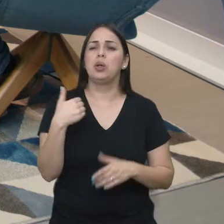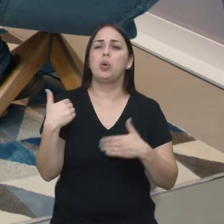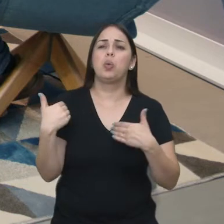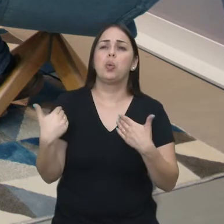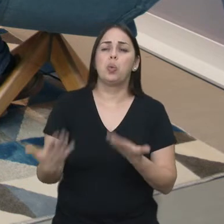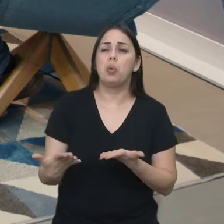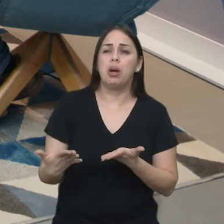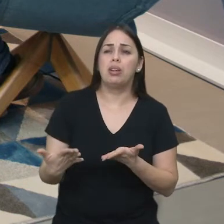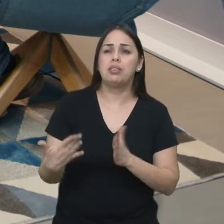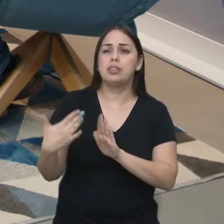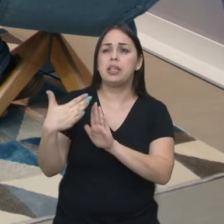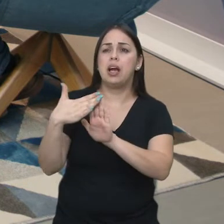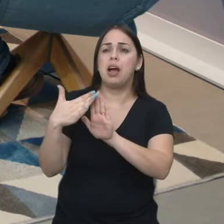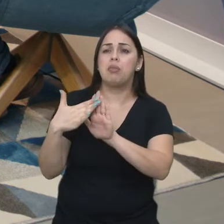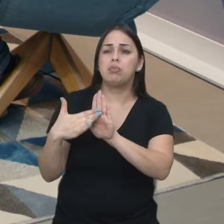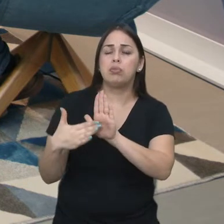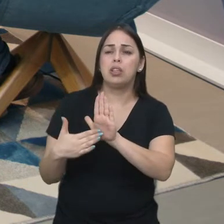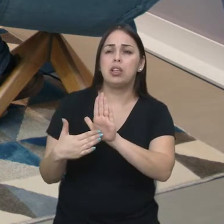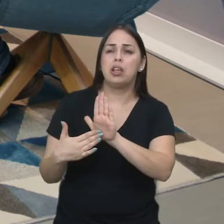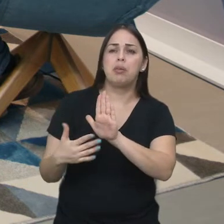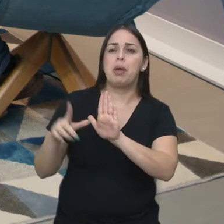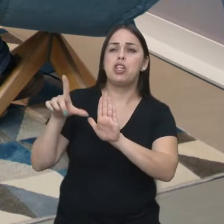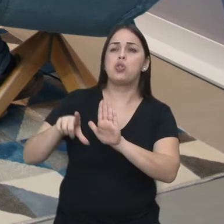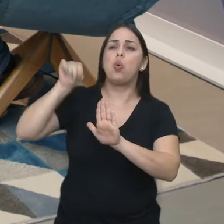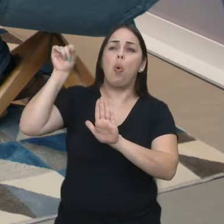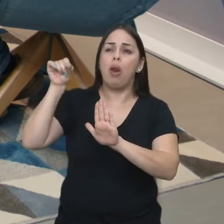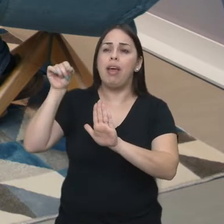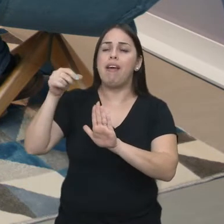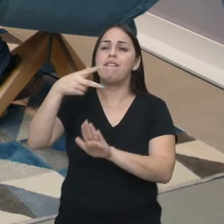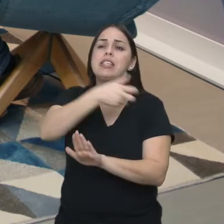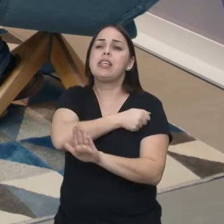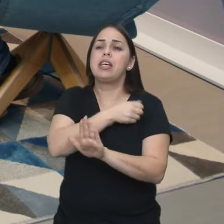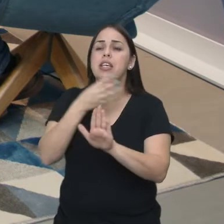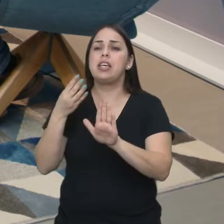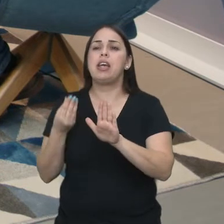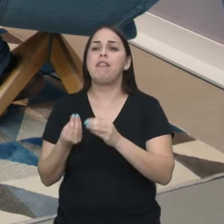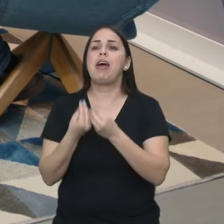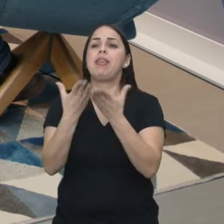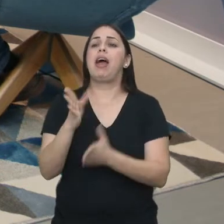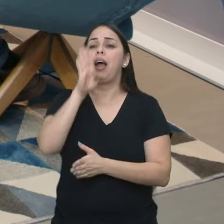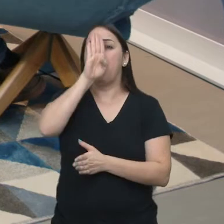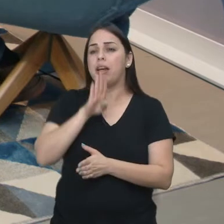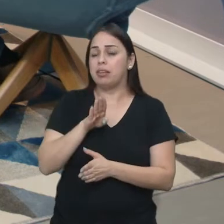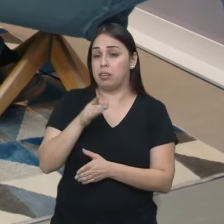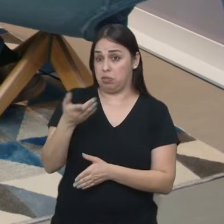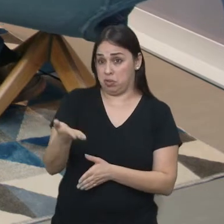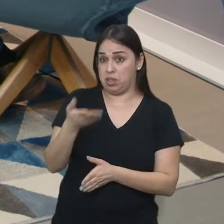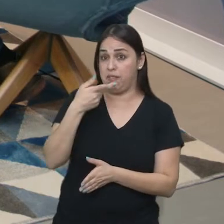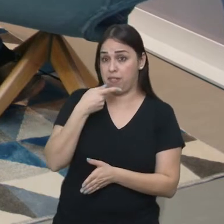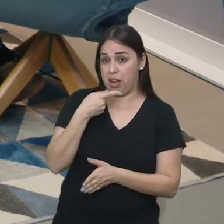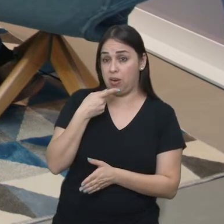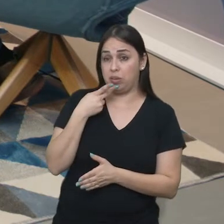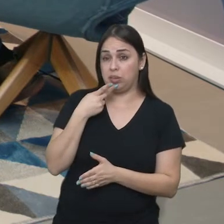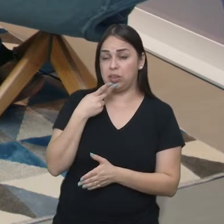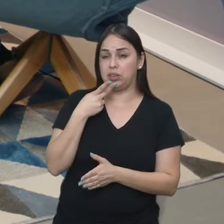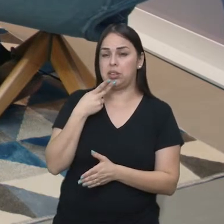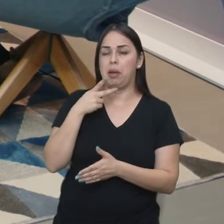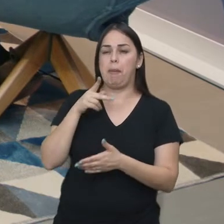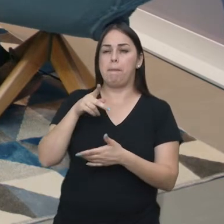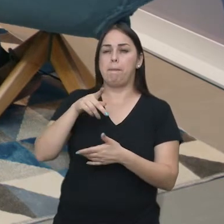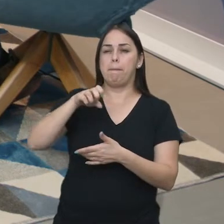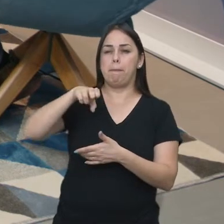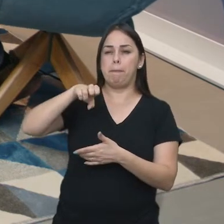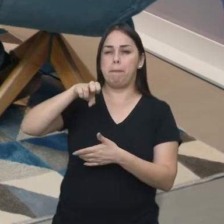o critério para definir as vacinas que serão disponibilizadas no SUS? Você deu bem o exemplo, a Pneumo